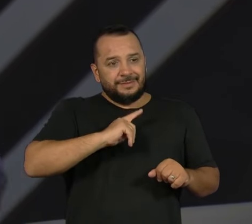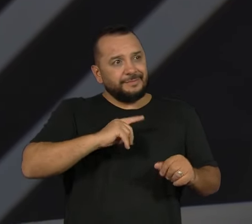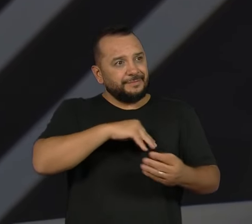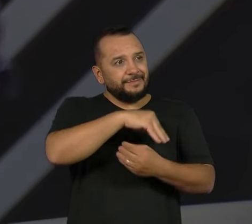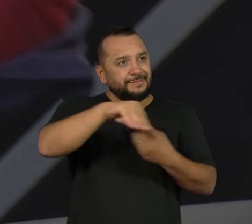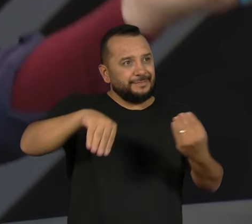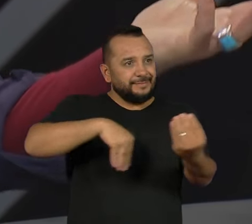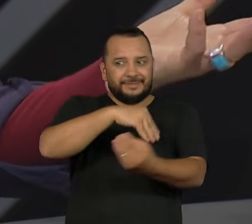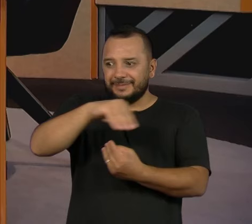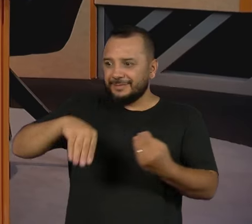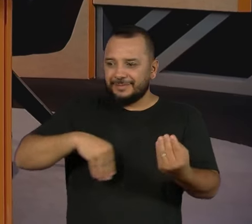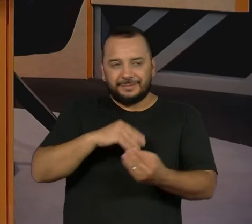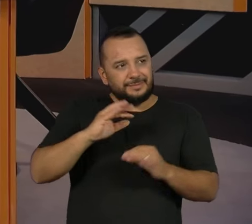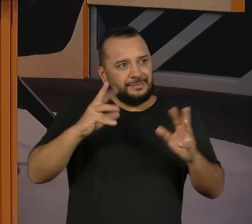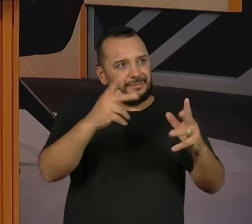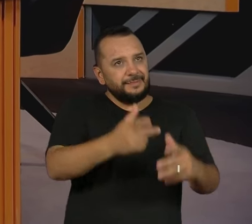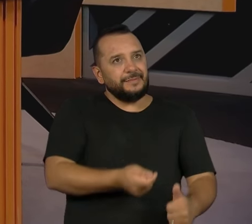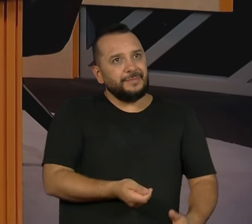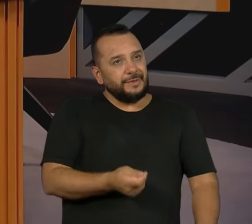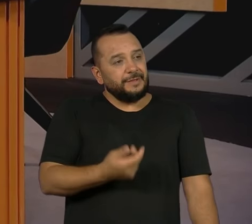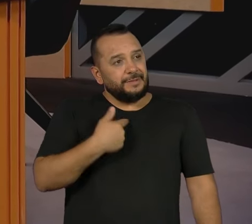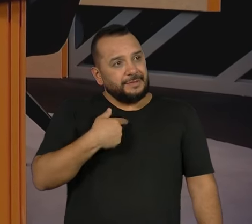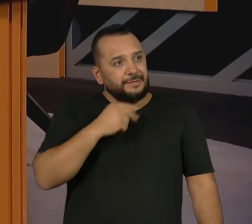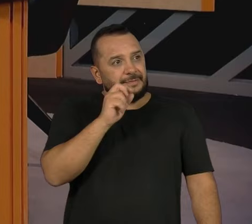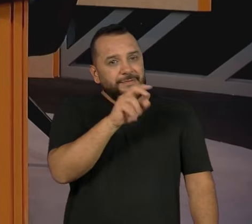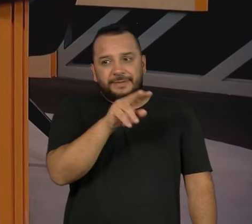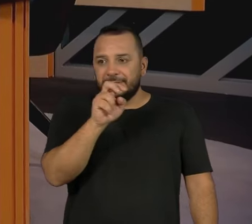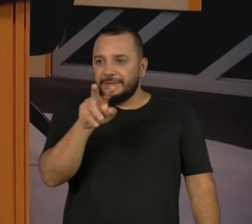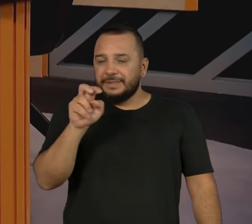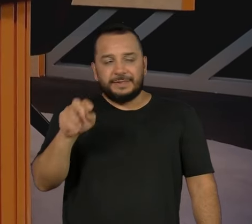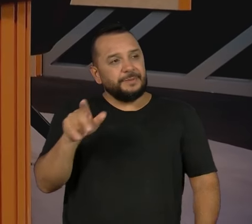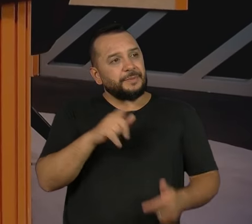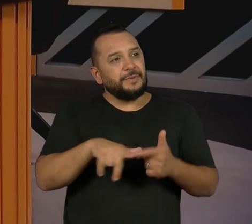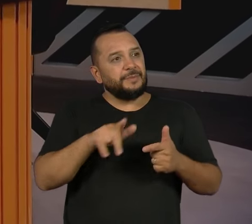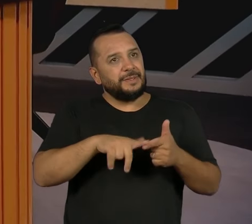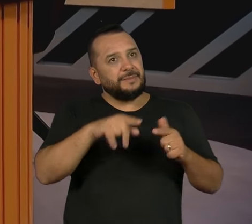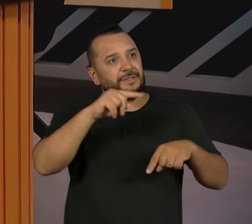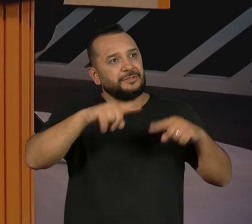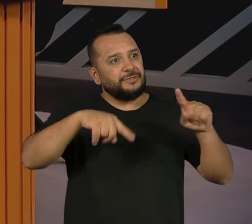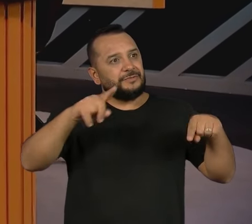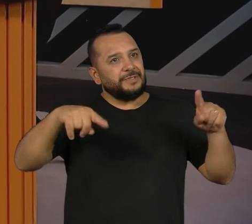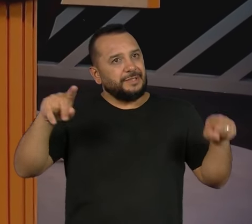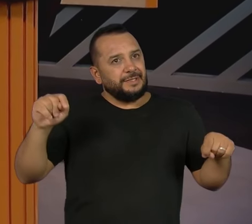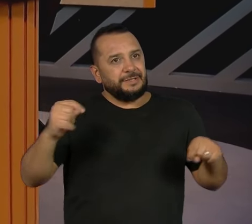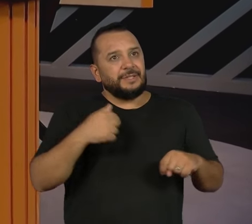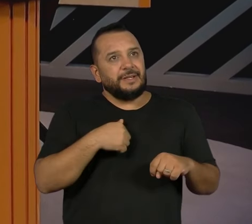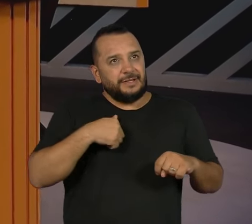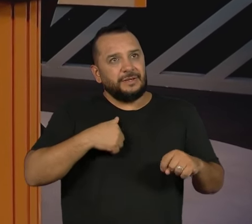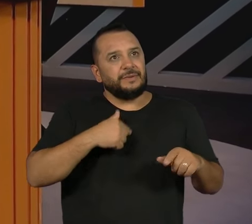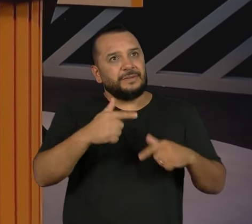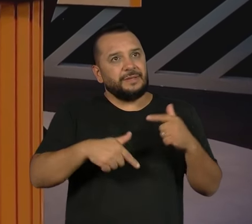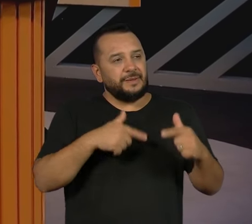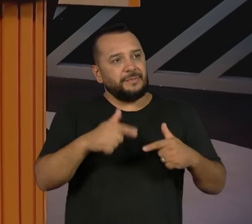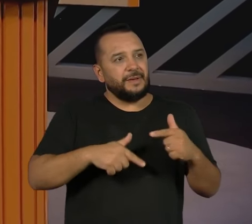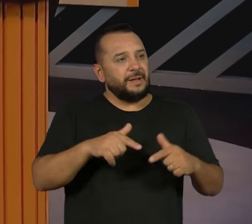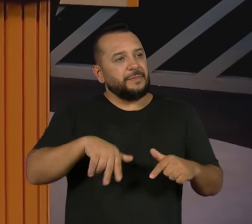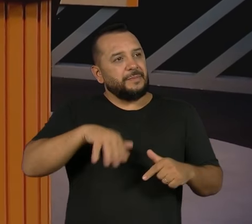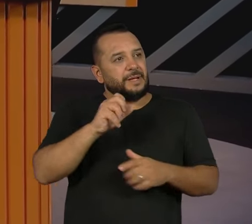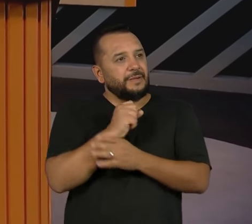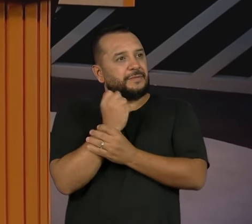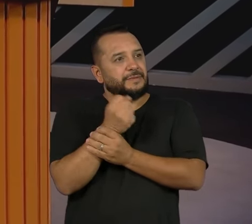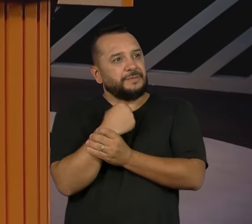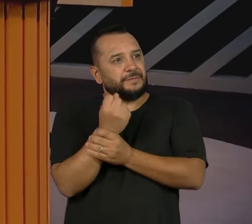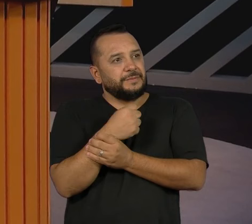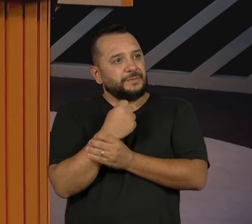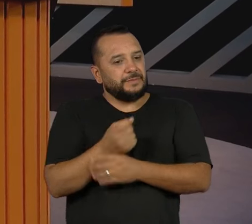isso. Tinha de tudo. Você olha diferentes problemas. Aí eu corri atrás do trabalho mais fisioterápico,